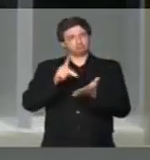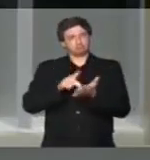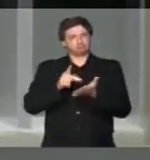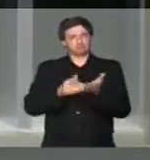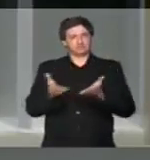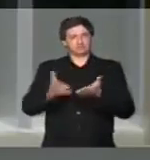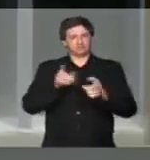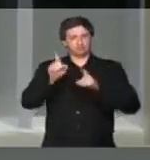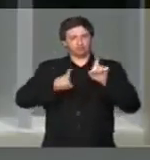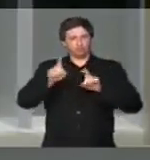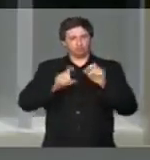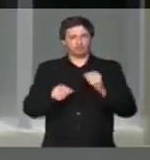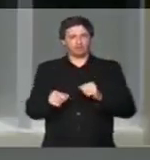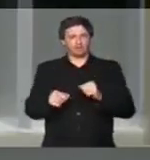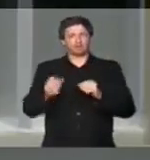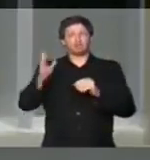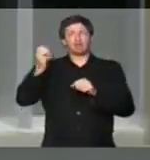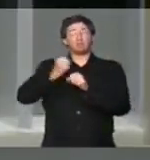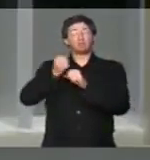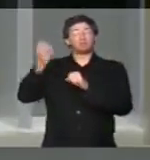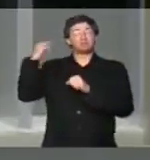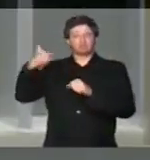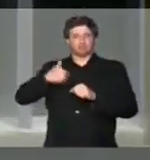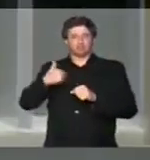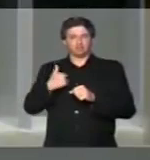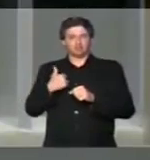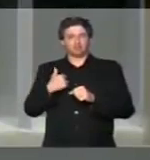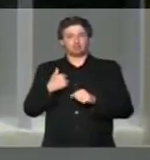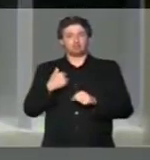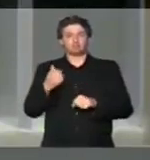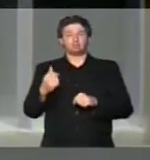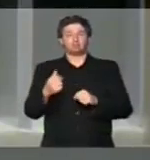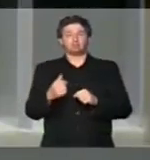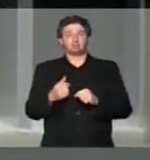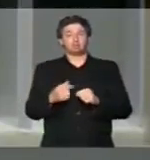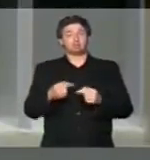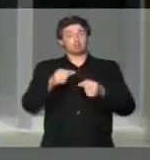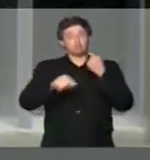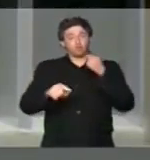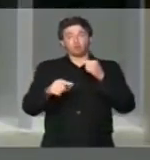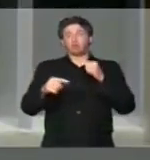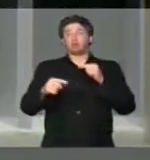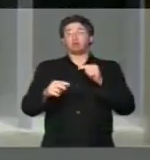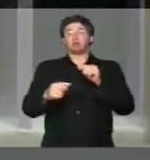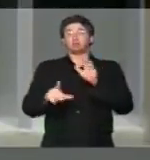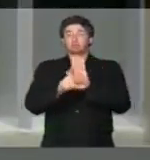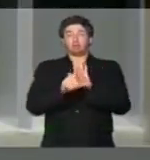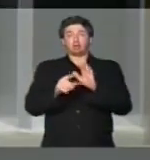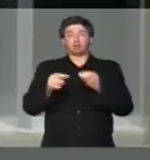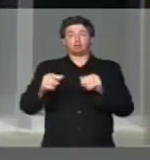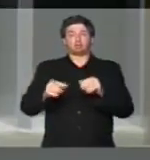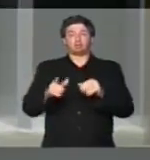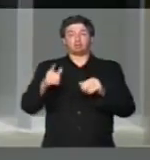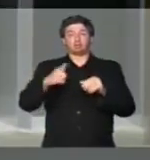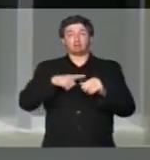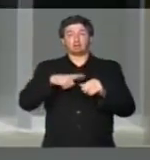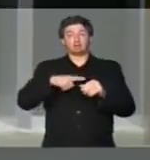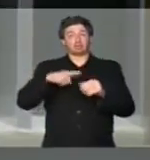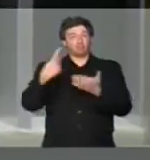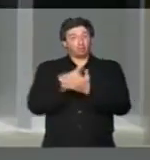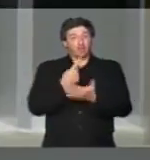serviços de informática há muito tempo para mim tornou-se irregular estava em baixa